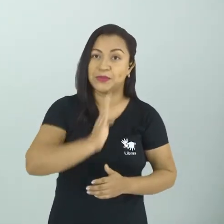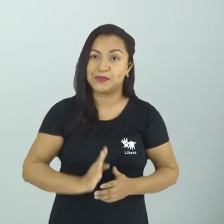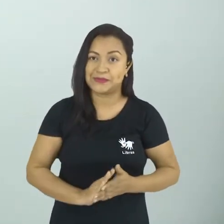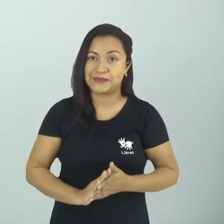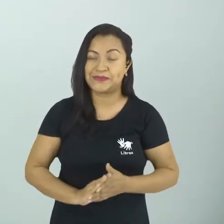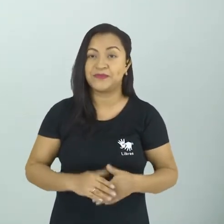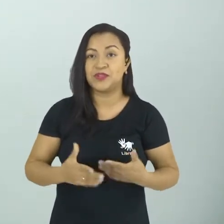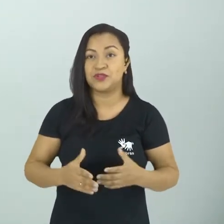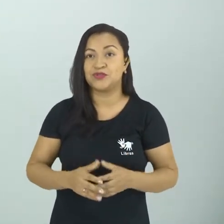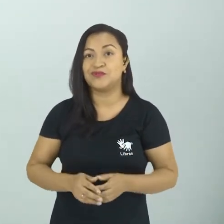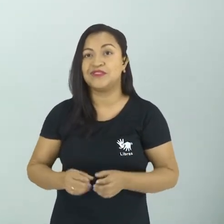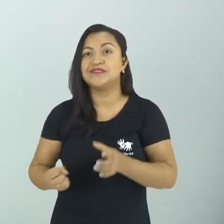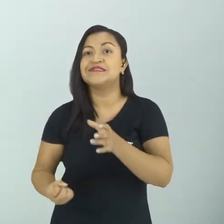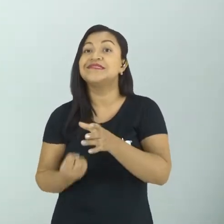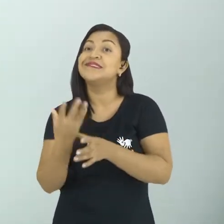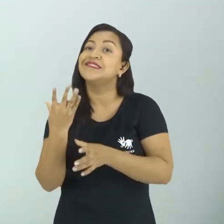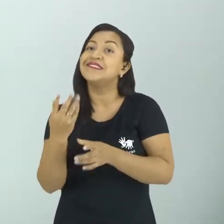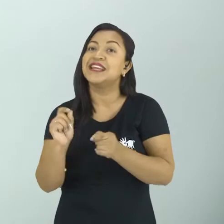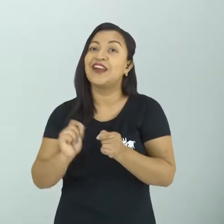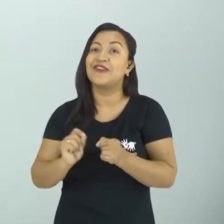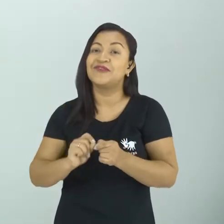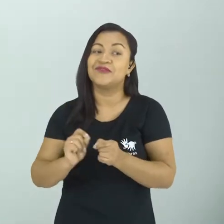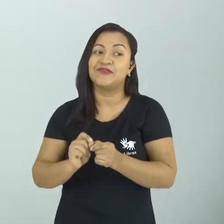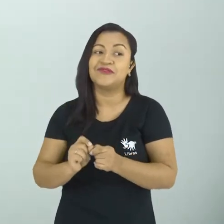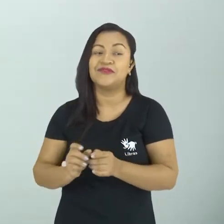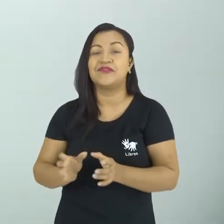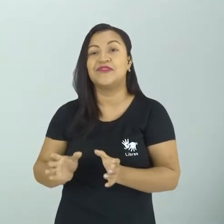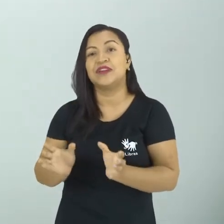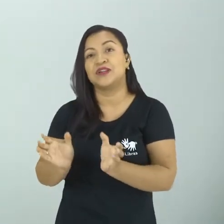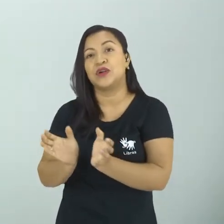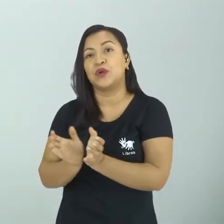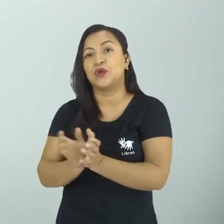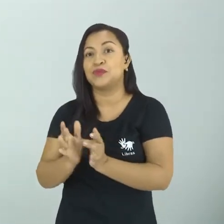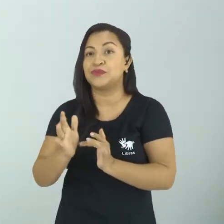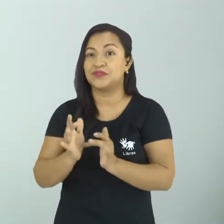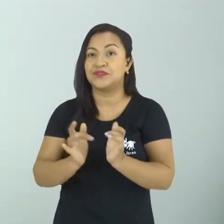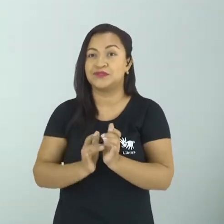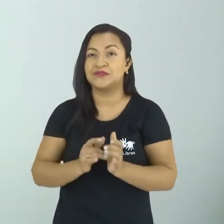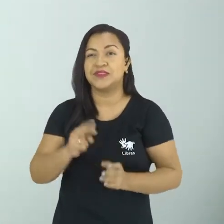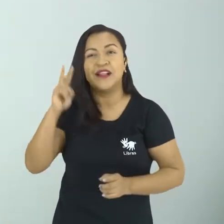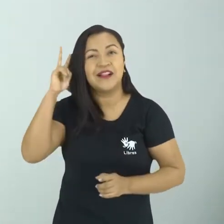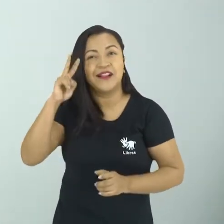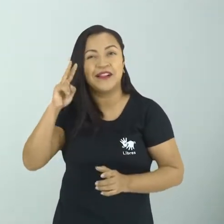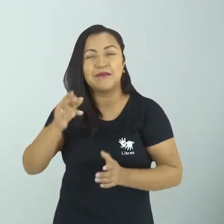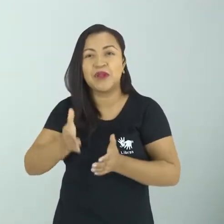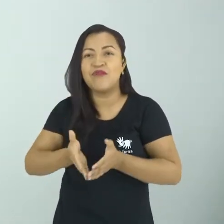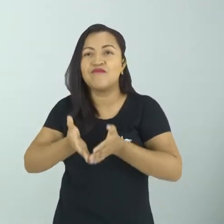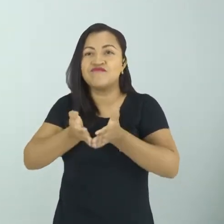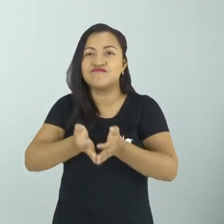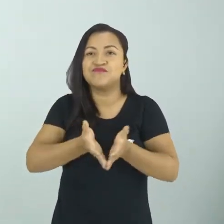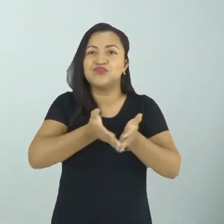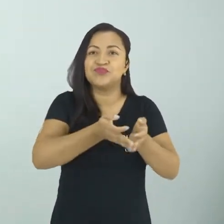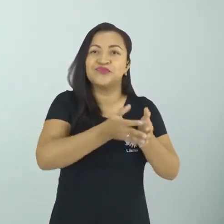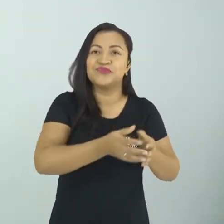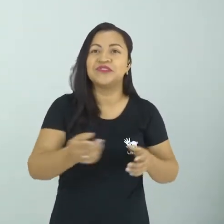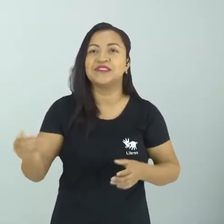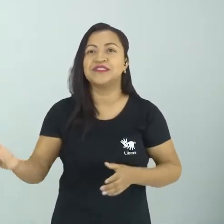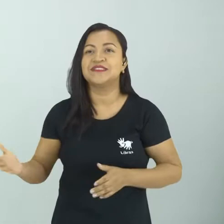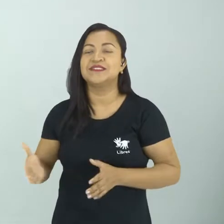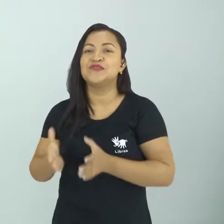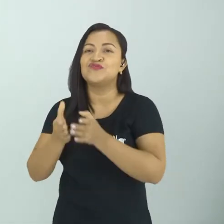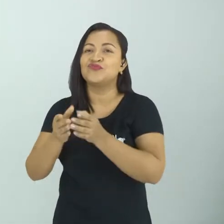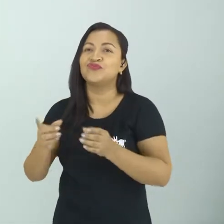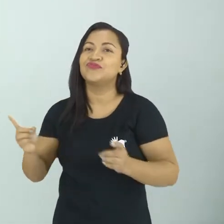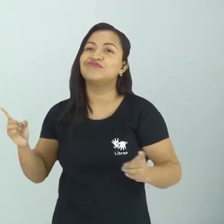essa Companhia de Jesus, que juntos, lembram das grandes navegações? Eles embarcavam também nessas aventuras de descobrir